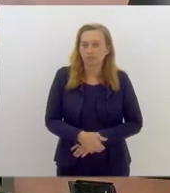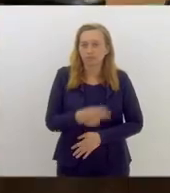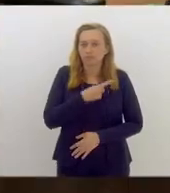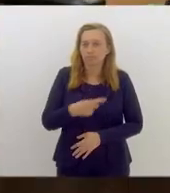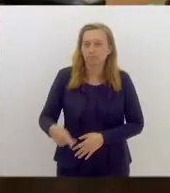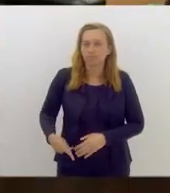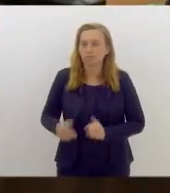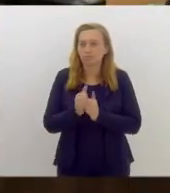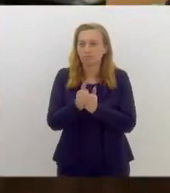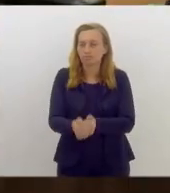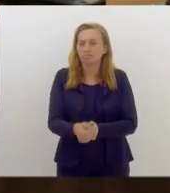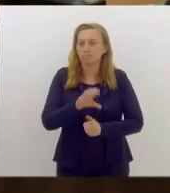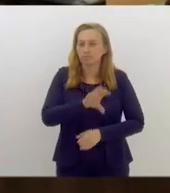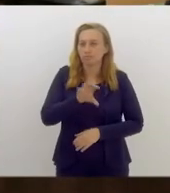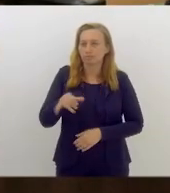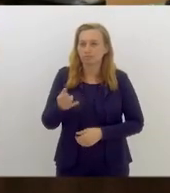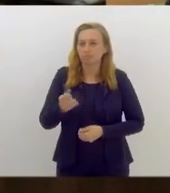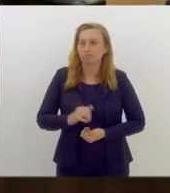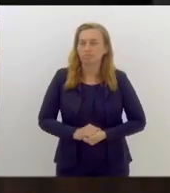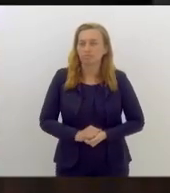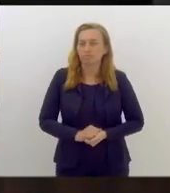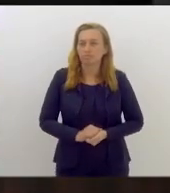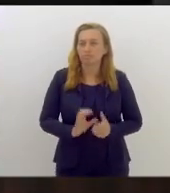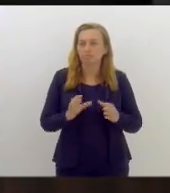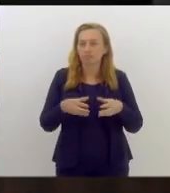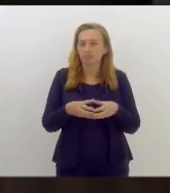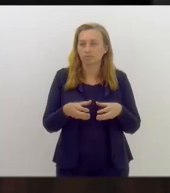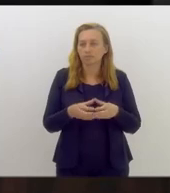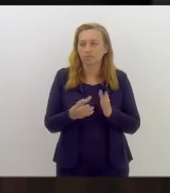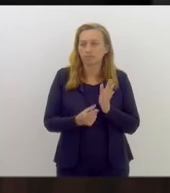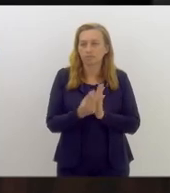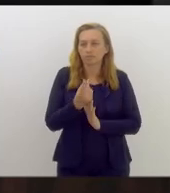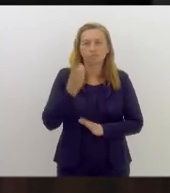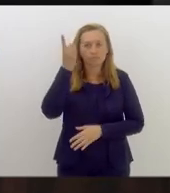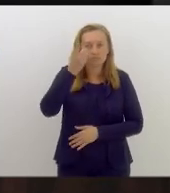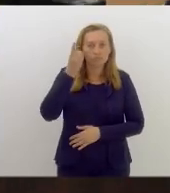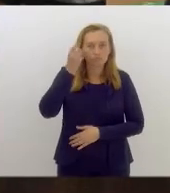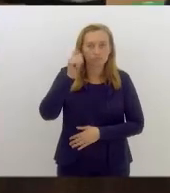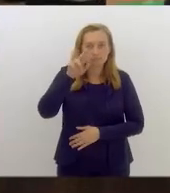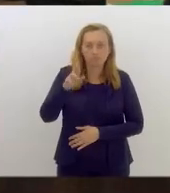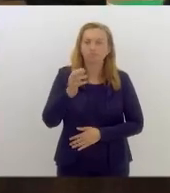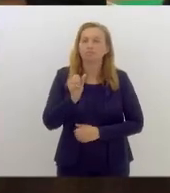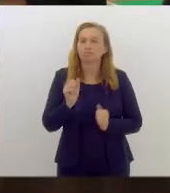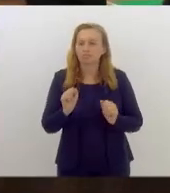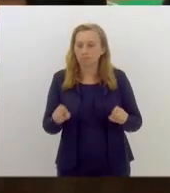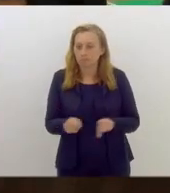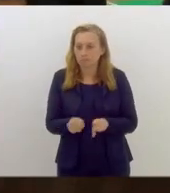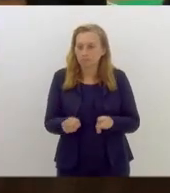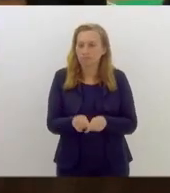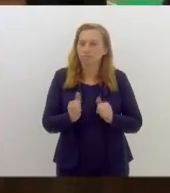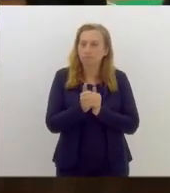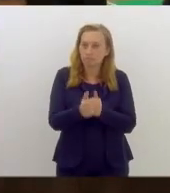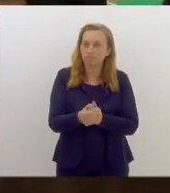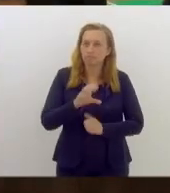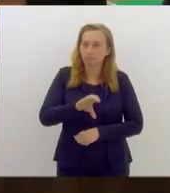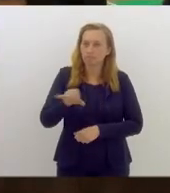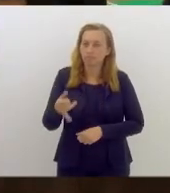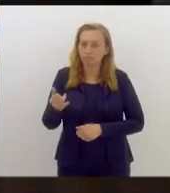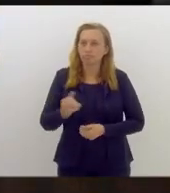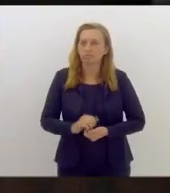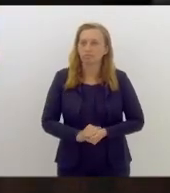Presidente, eu acompanho o parecer da CCJ. Pela Comissão de Orçamento, deputado Eliomar. Também acompanho o parecer da CCJ. Então